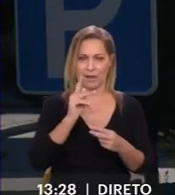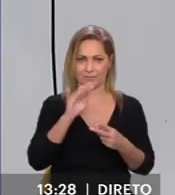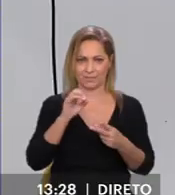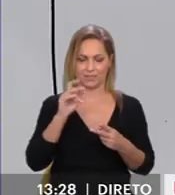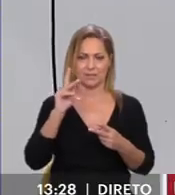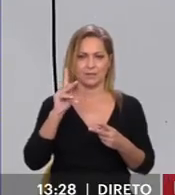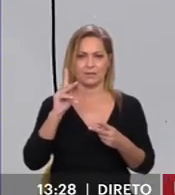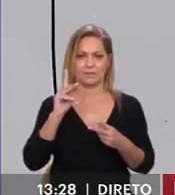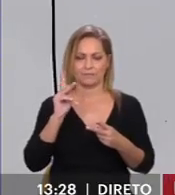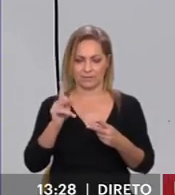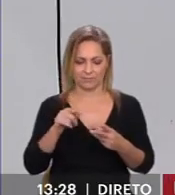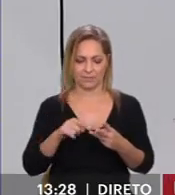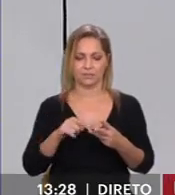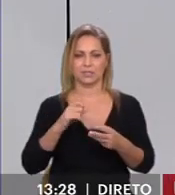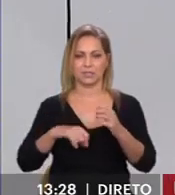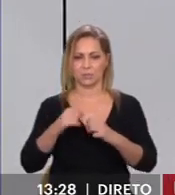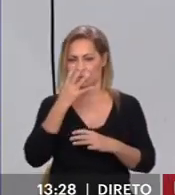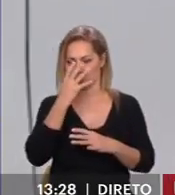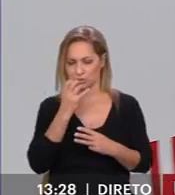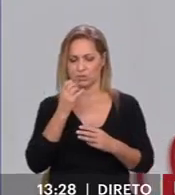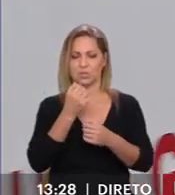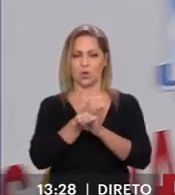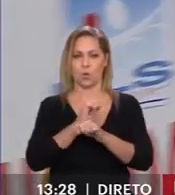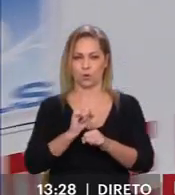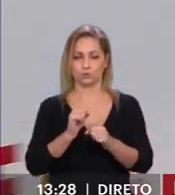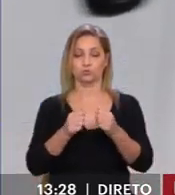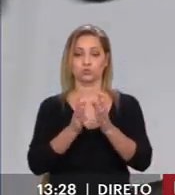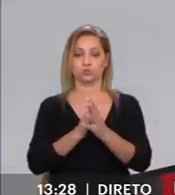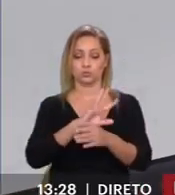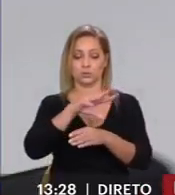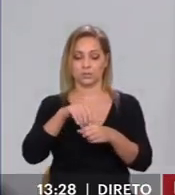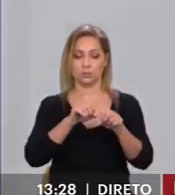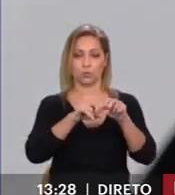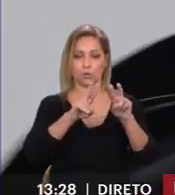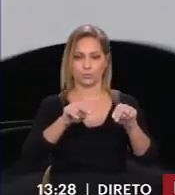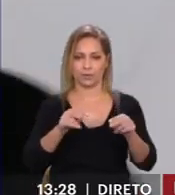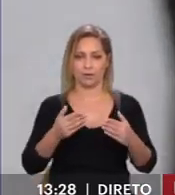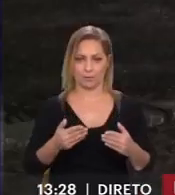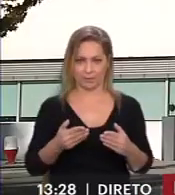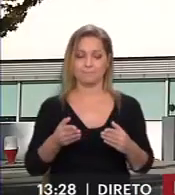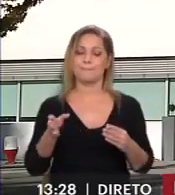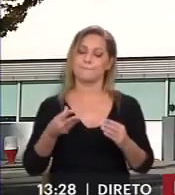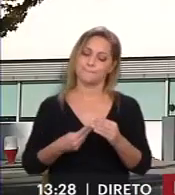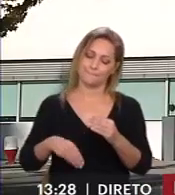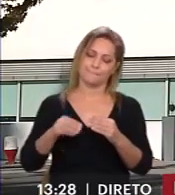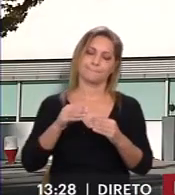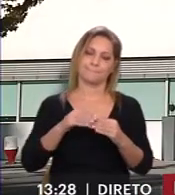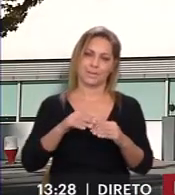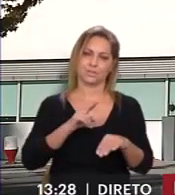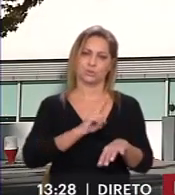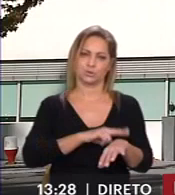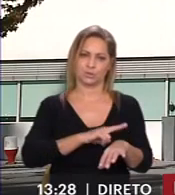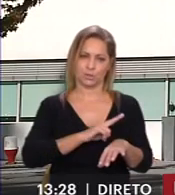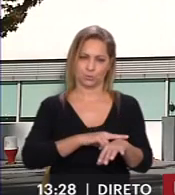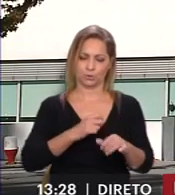cirurgia, anestesia e ortopedia. Tudo numa instituição que agora soma também a demissão da diretora dos